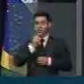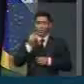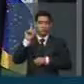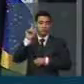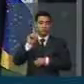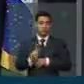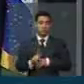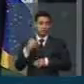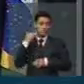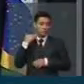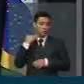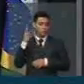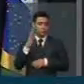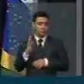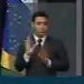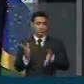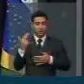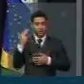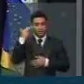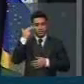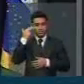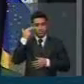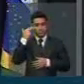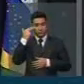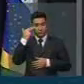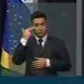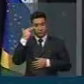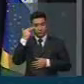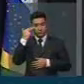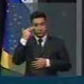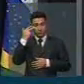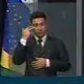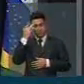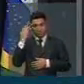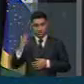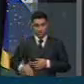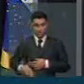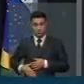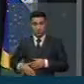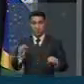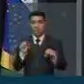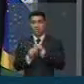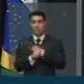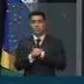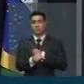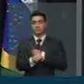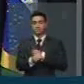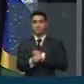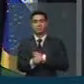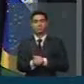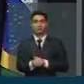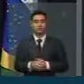foi assaltado e os bandidos o executaram friamente,